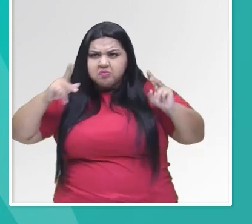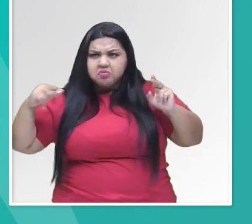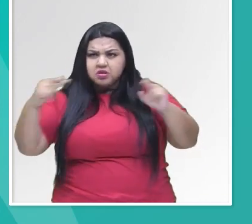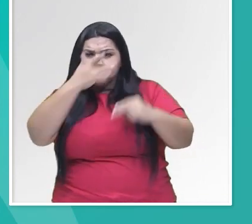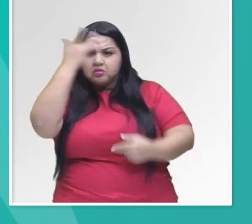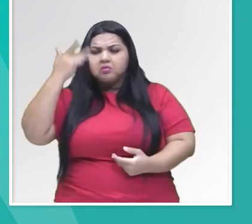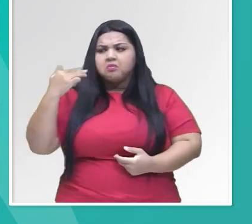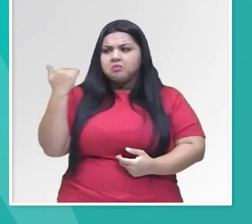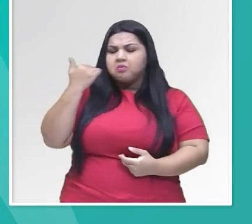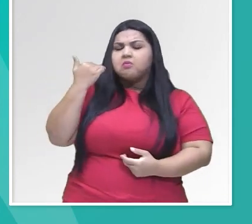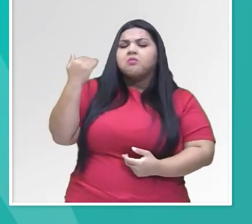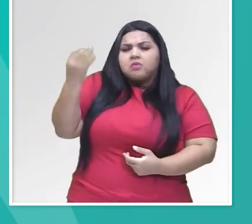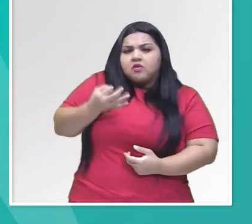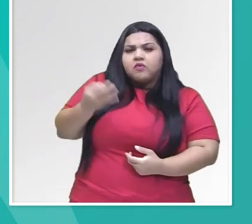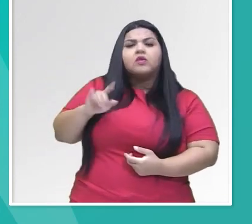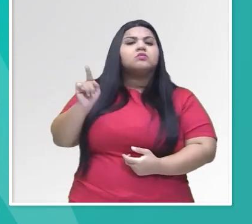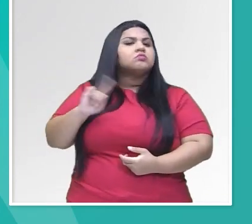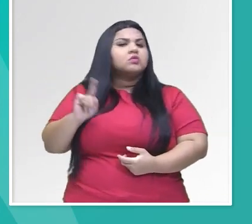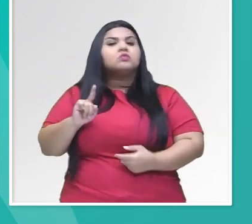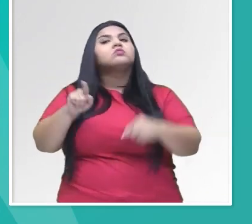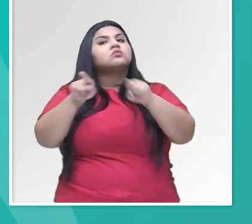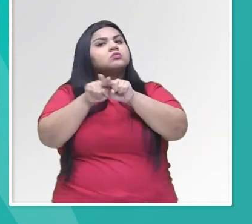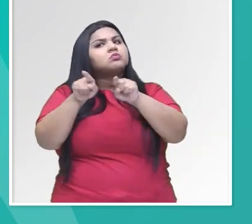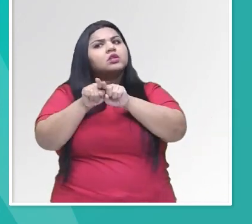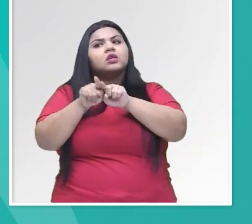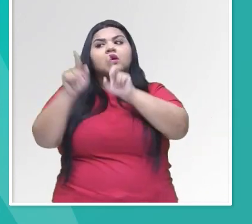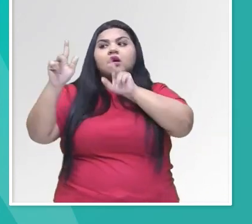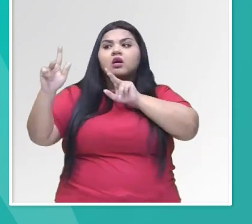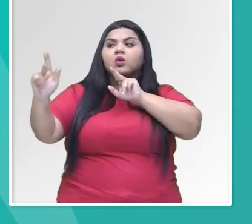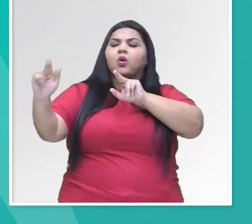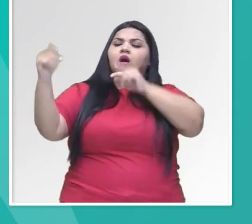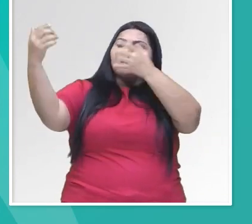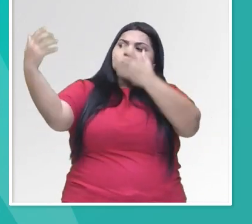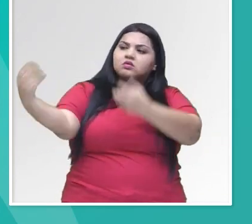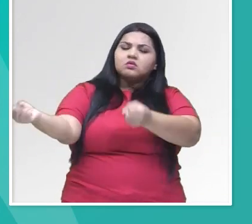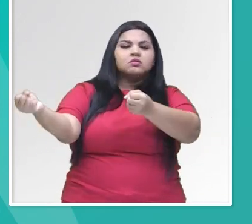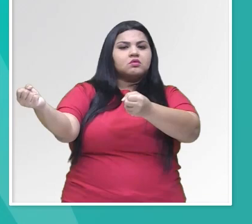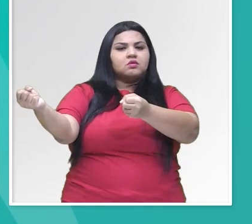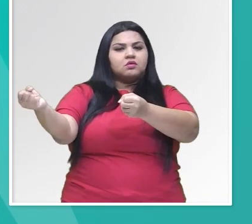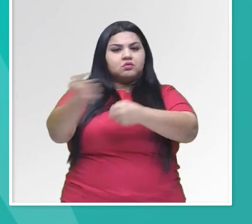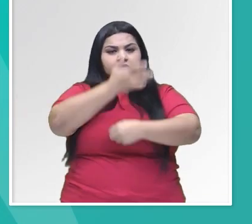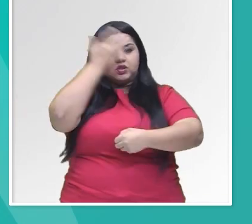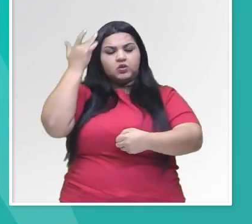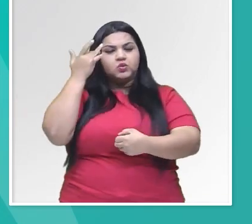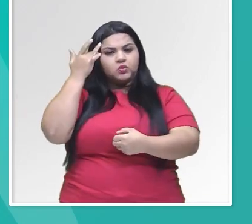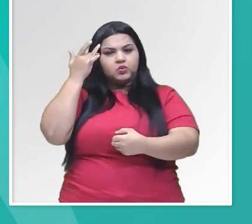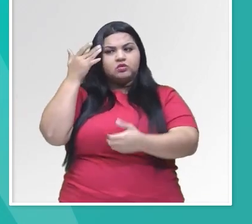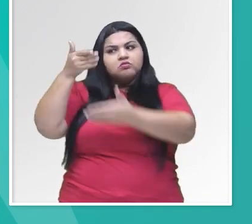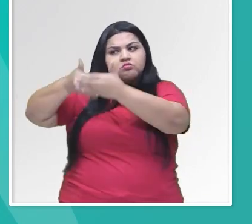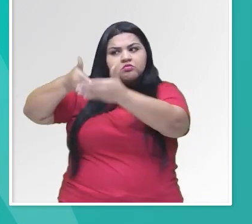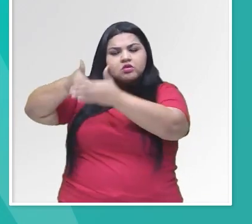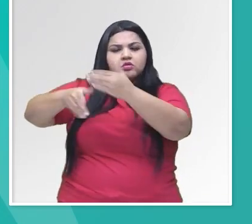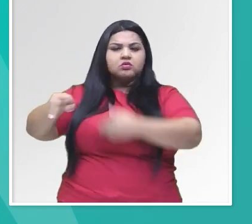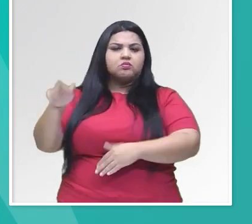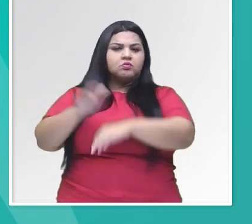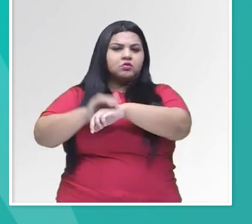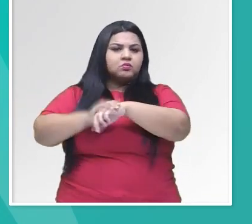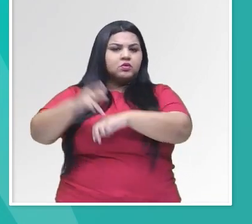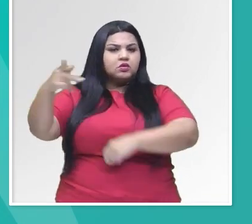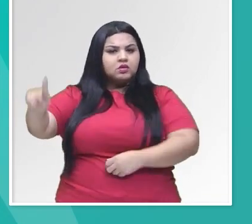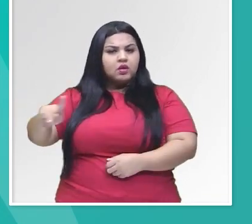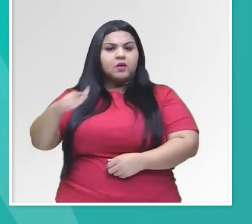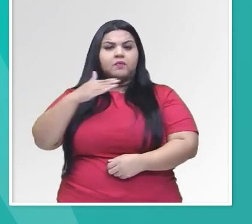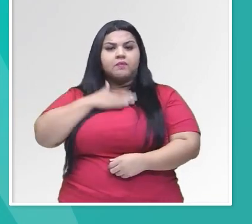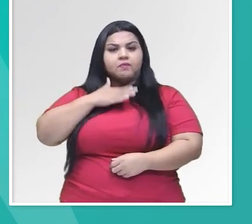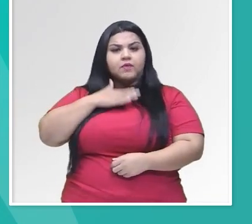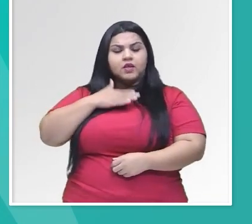que eu possa também aceitar o outro com as limitações dele. Vejam bem, a